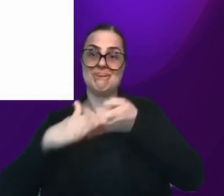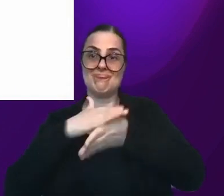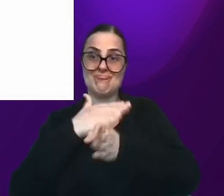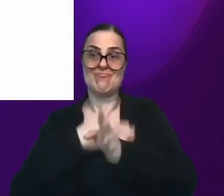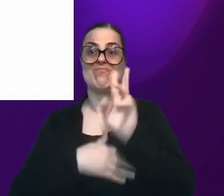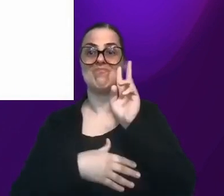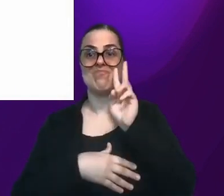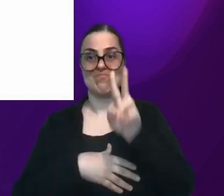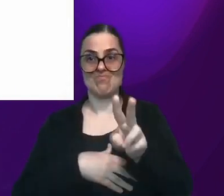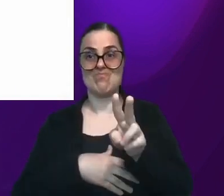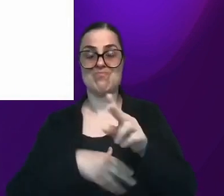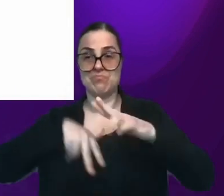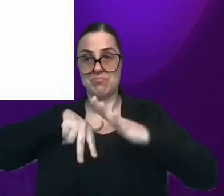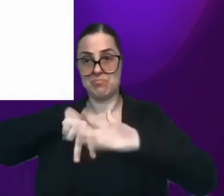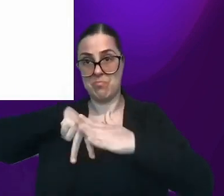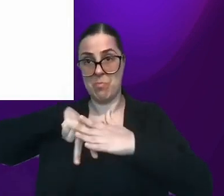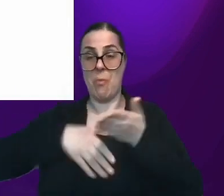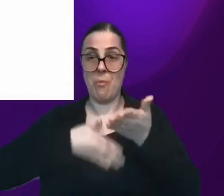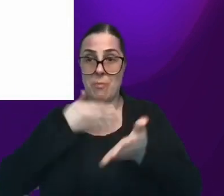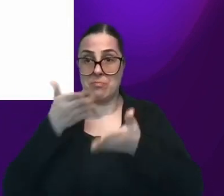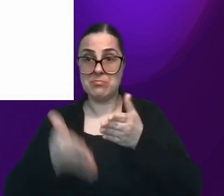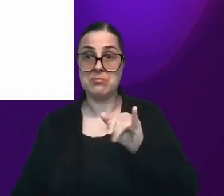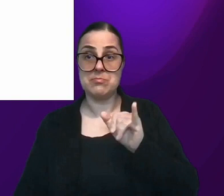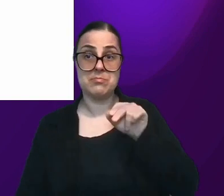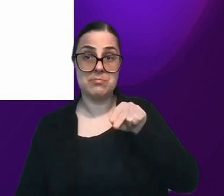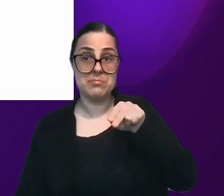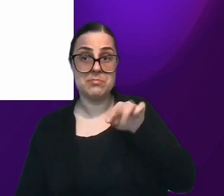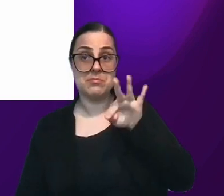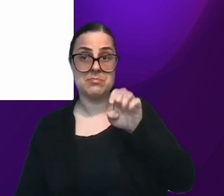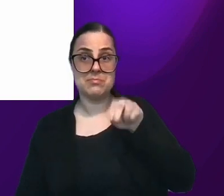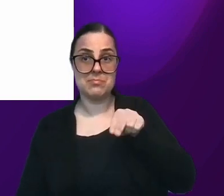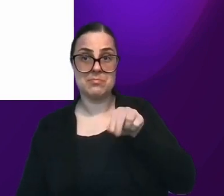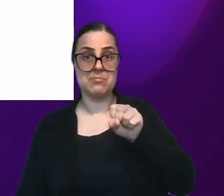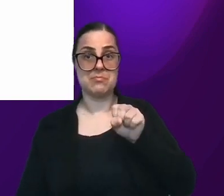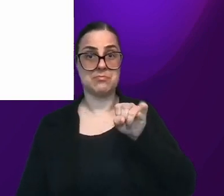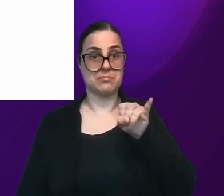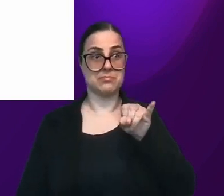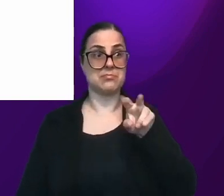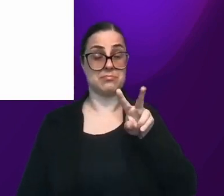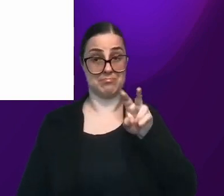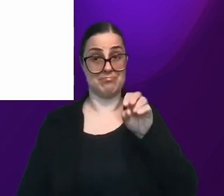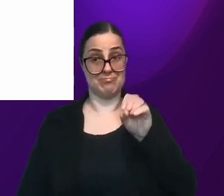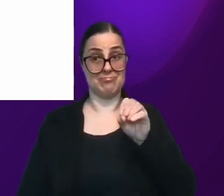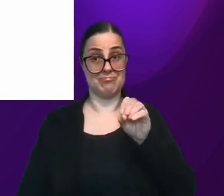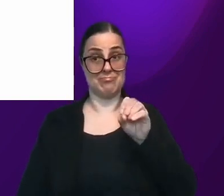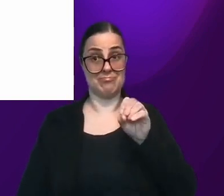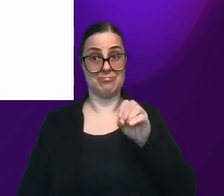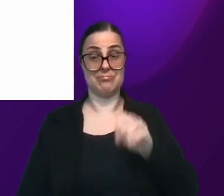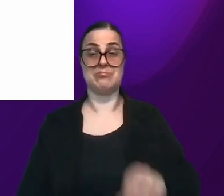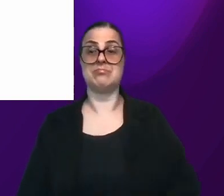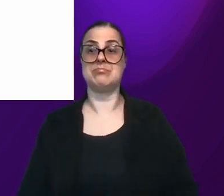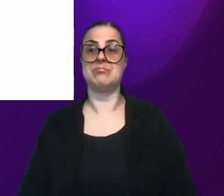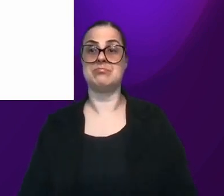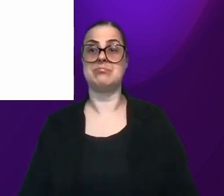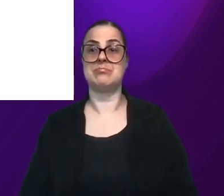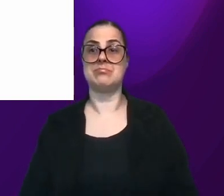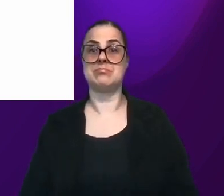intensiva. E, para isso, a terapia renal ela vem nos ajudar no intuito de